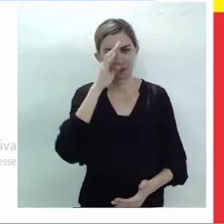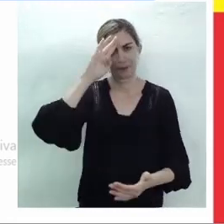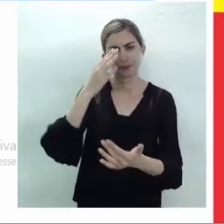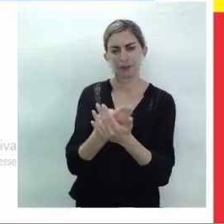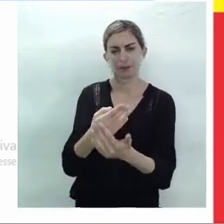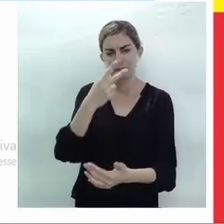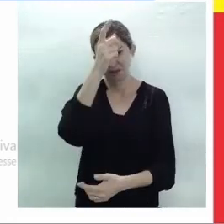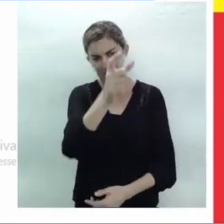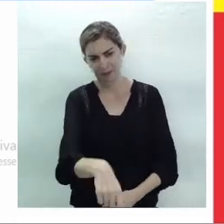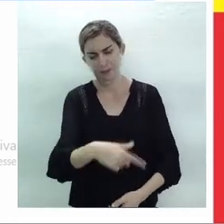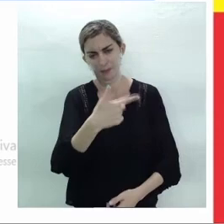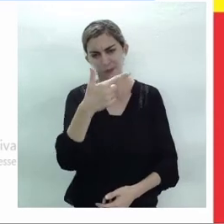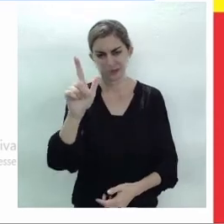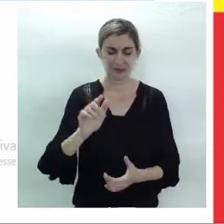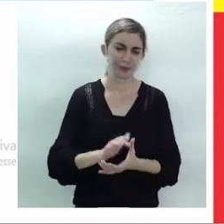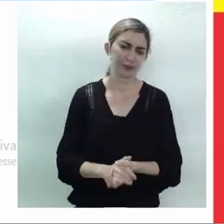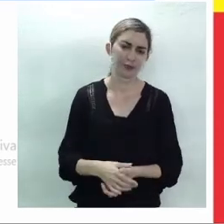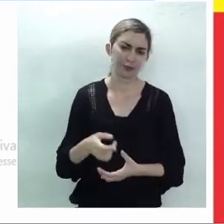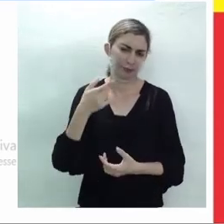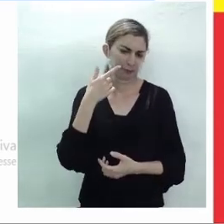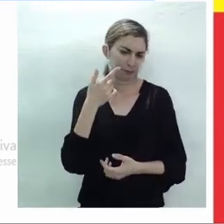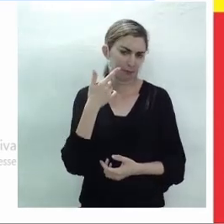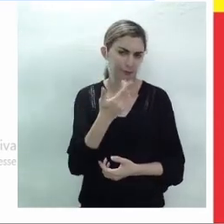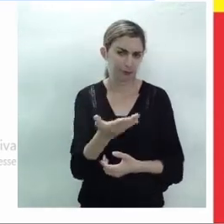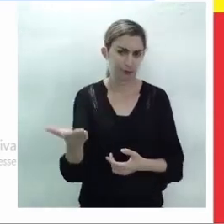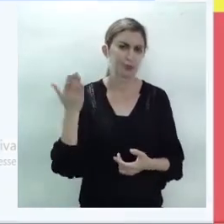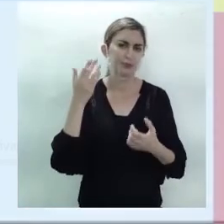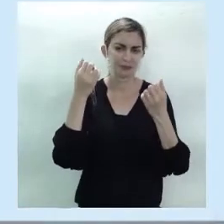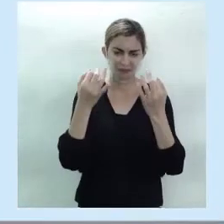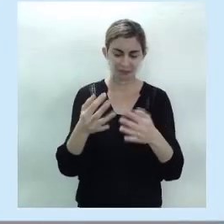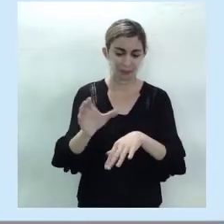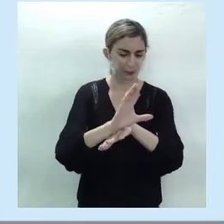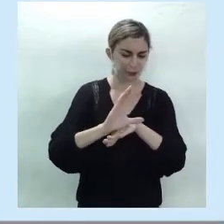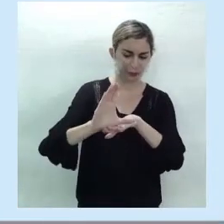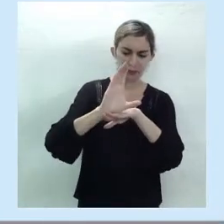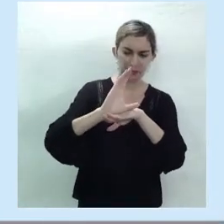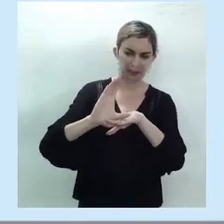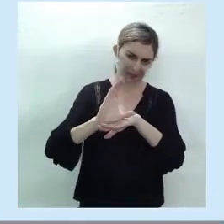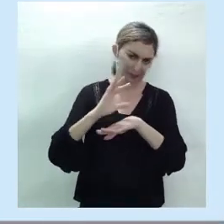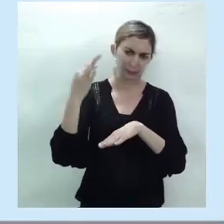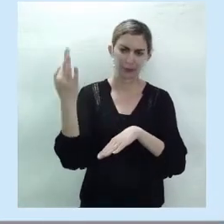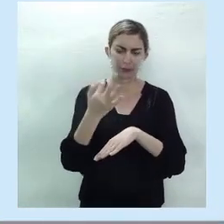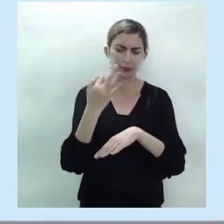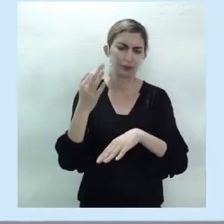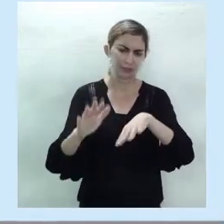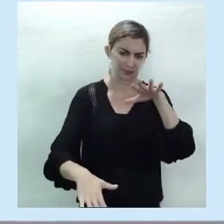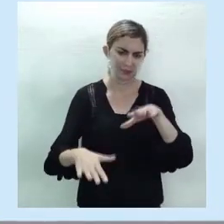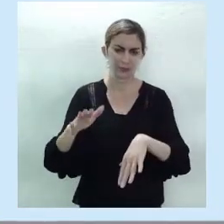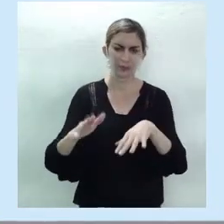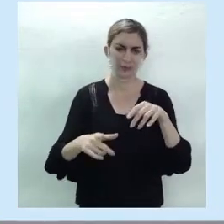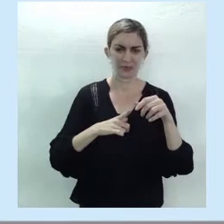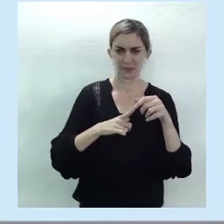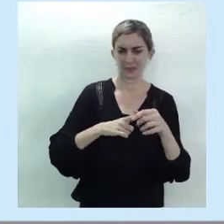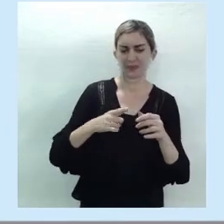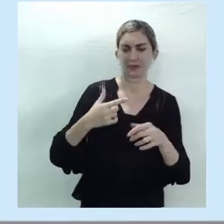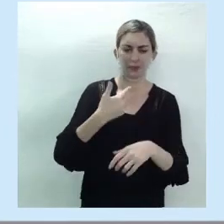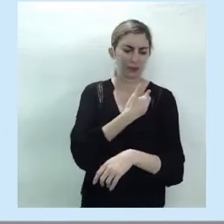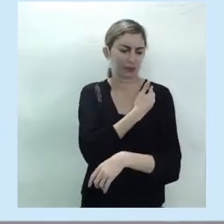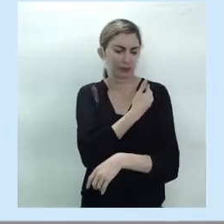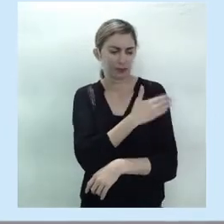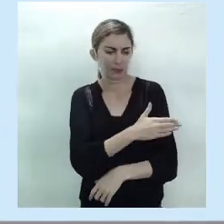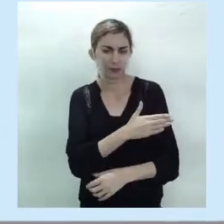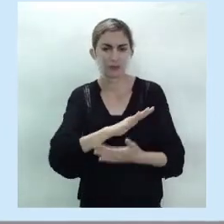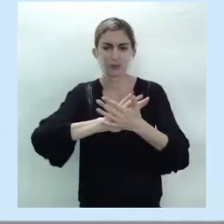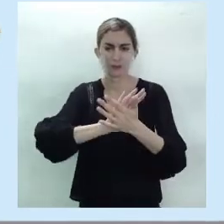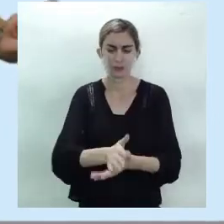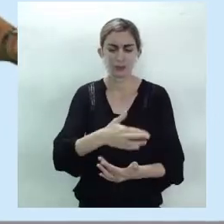crença do outro. Vejam só aqui, isso é lavrado pela Constituição. Então, muitas vezes nós temos